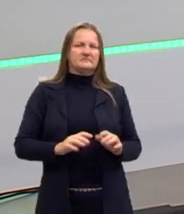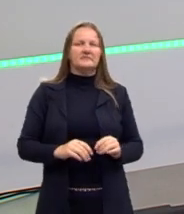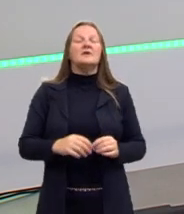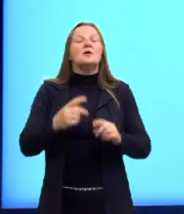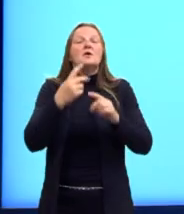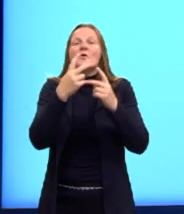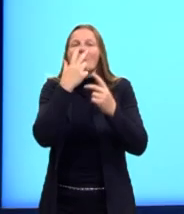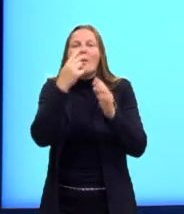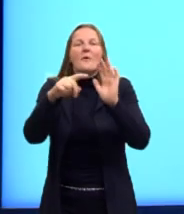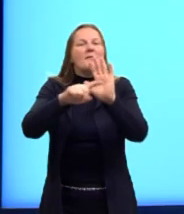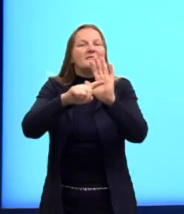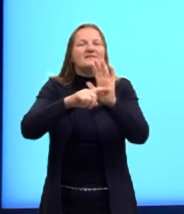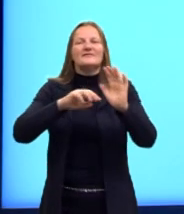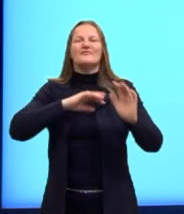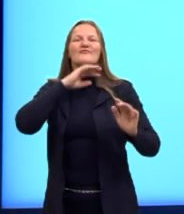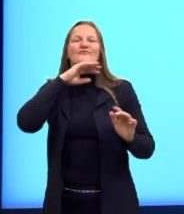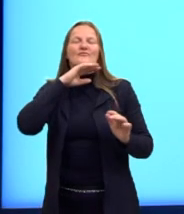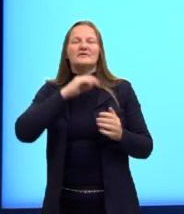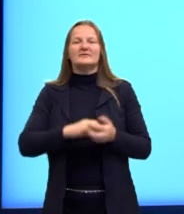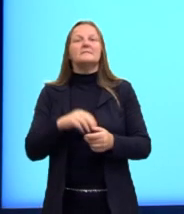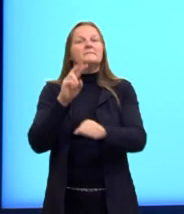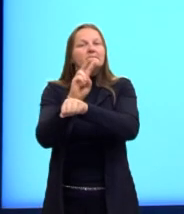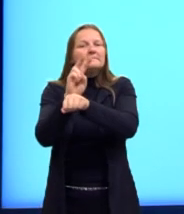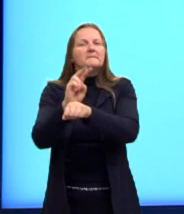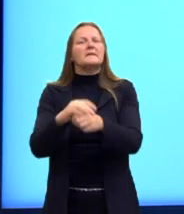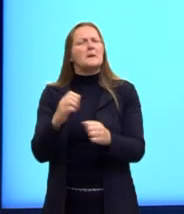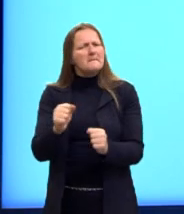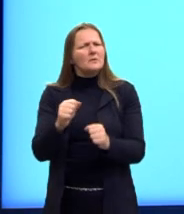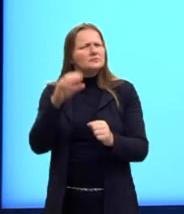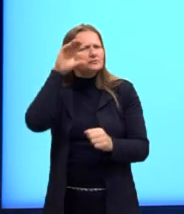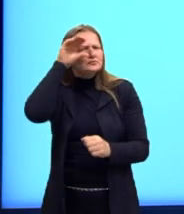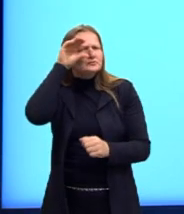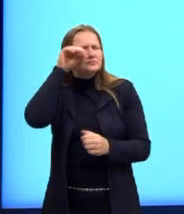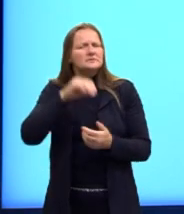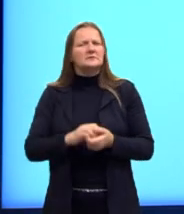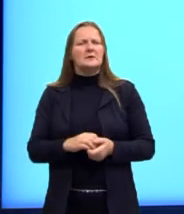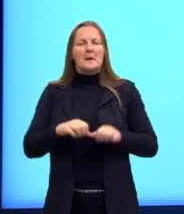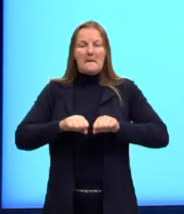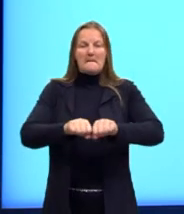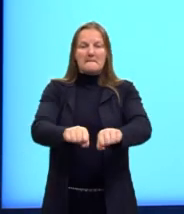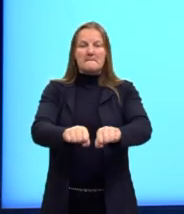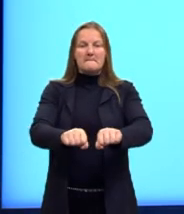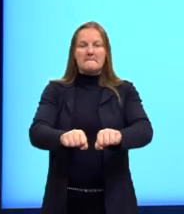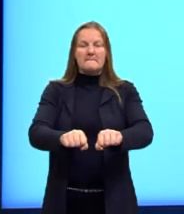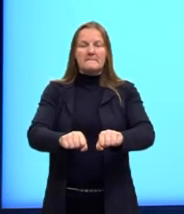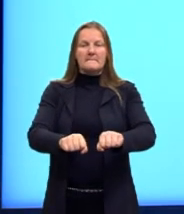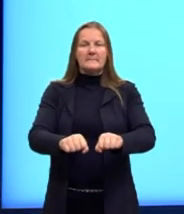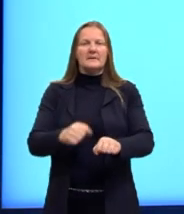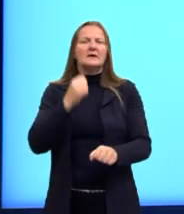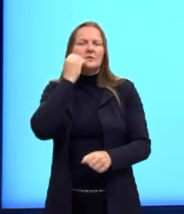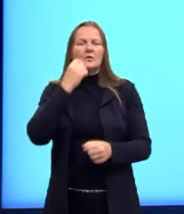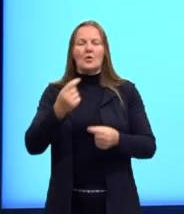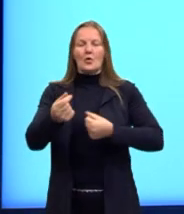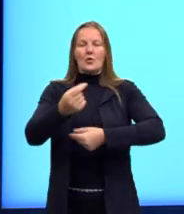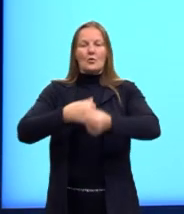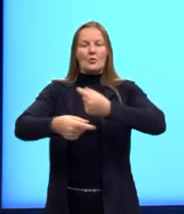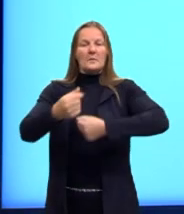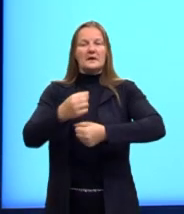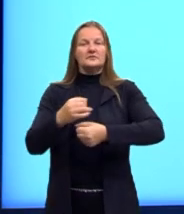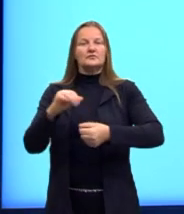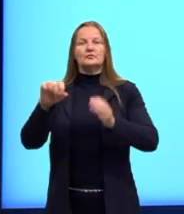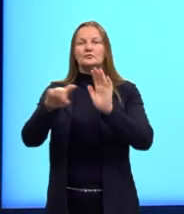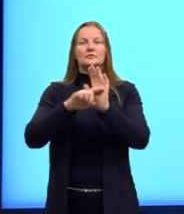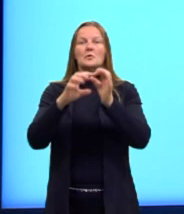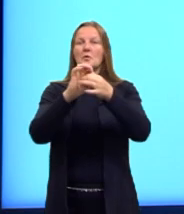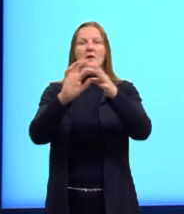outros termos que a gente pode usar né quando fala o mercado negro eu posso falar sobre comércio legal comércio que